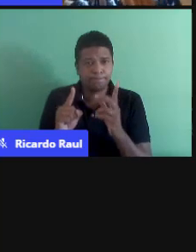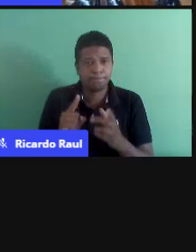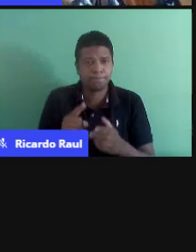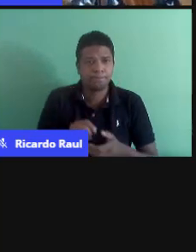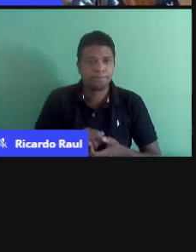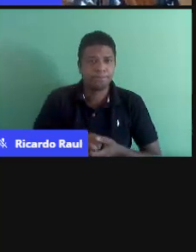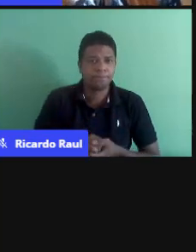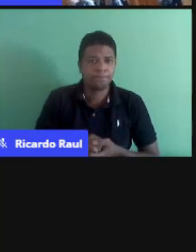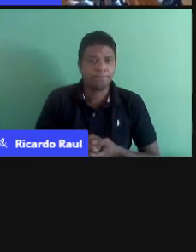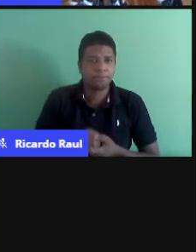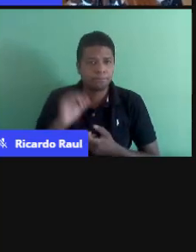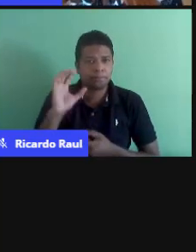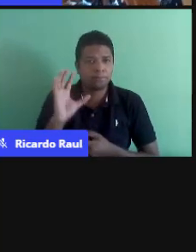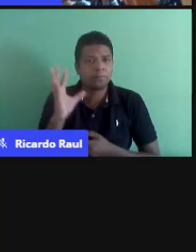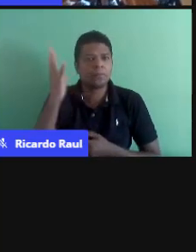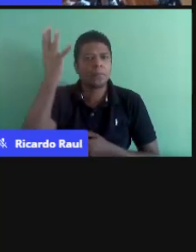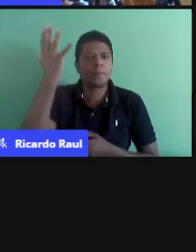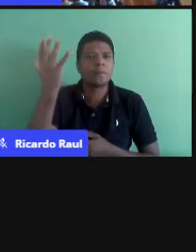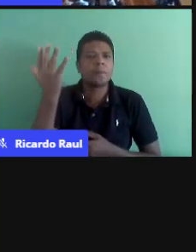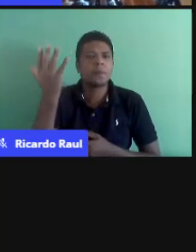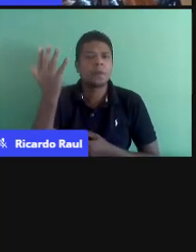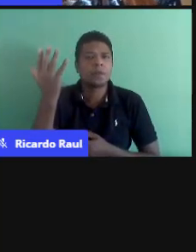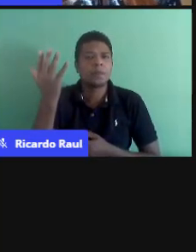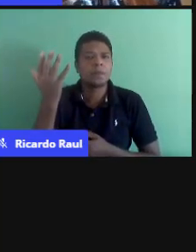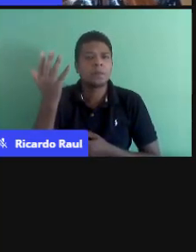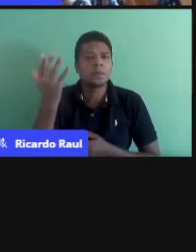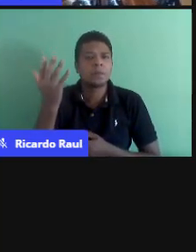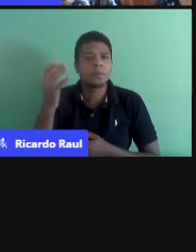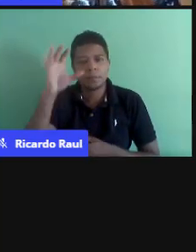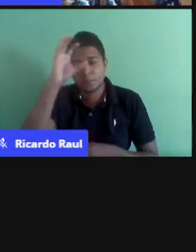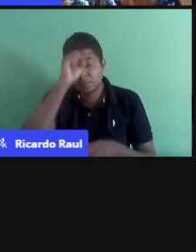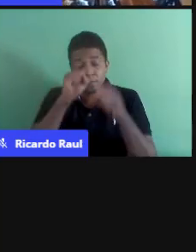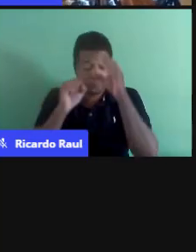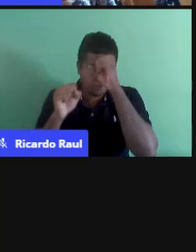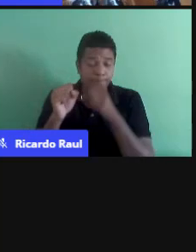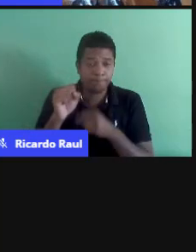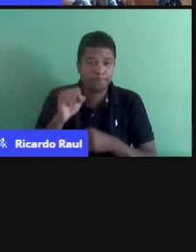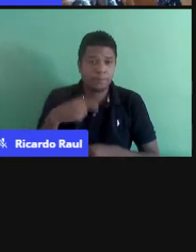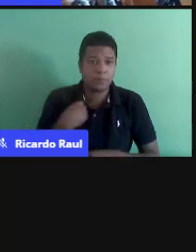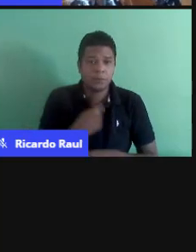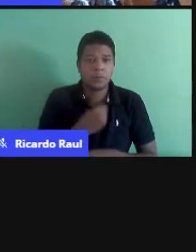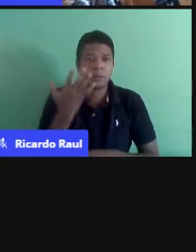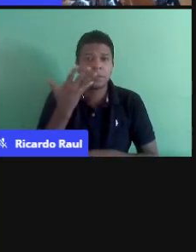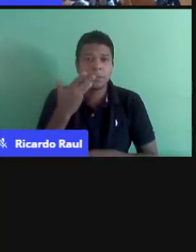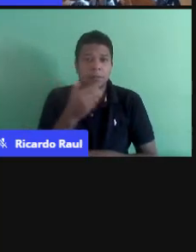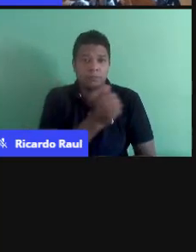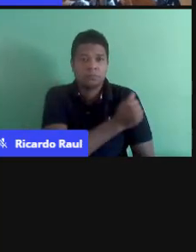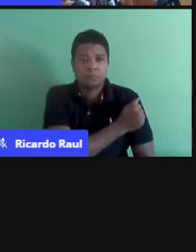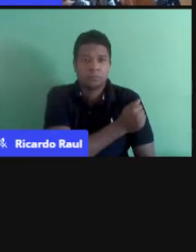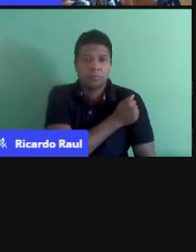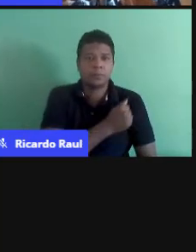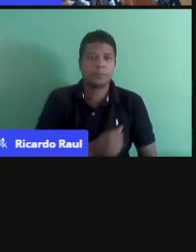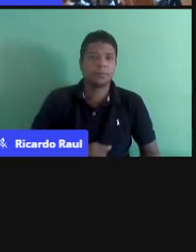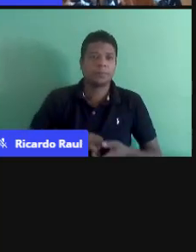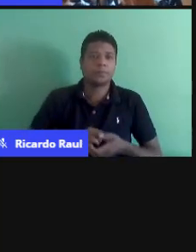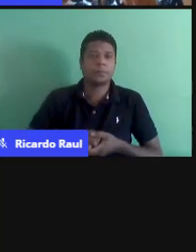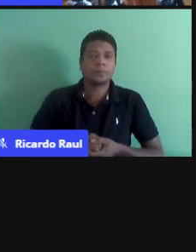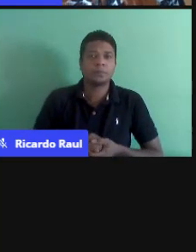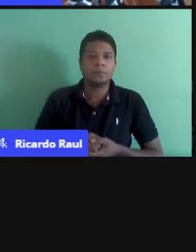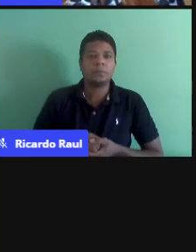para que aconteça o movimento das aprendizagens das nossas crianças, dos nossos alunos. Pode passar.